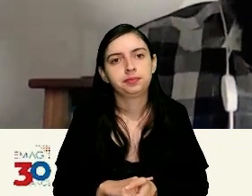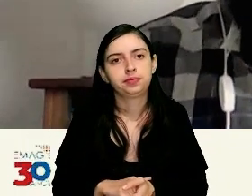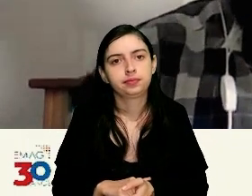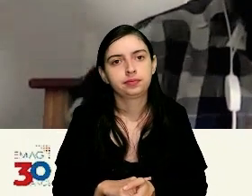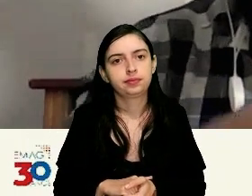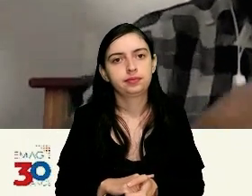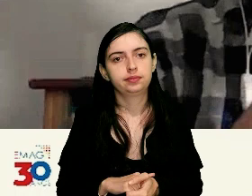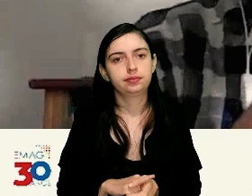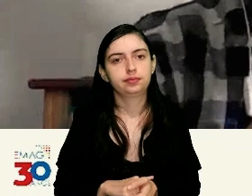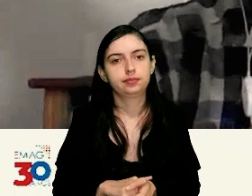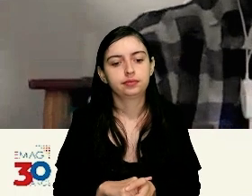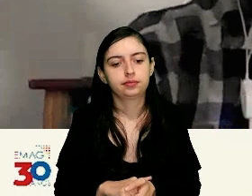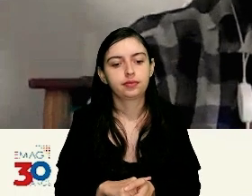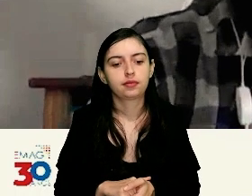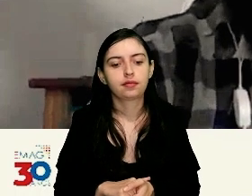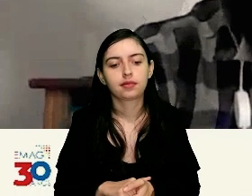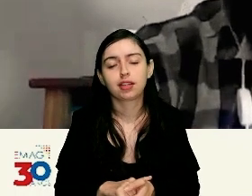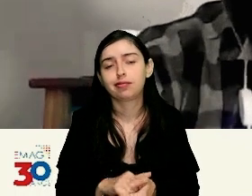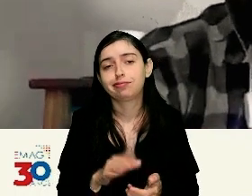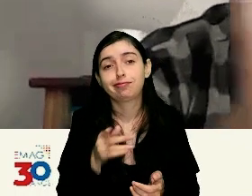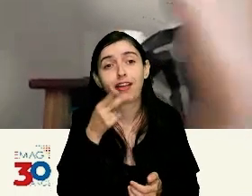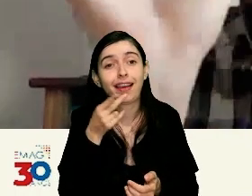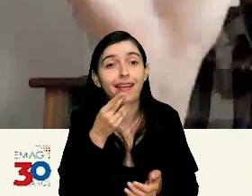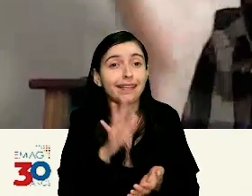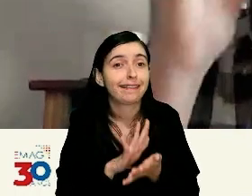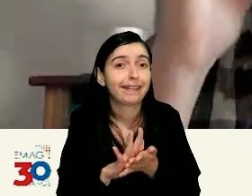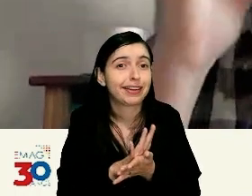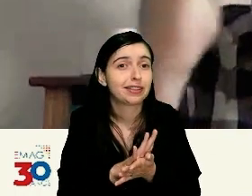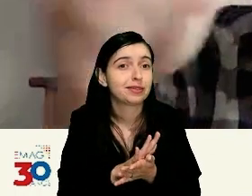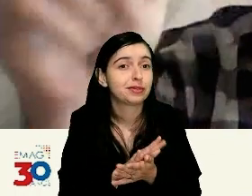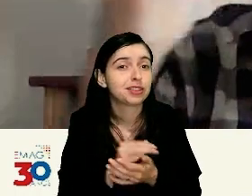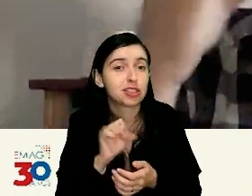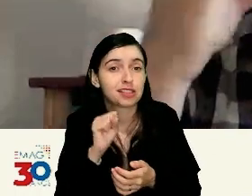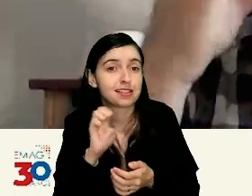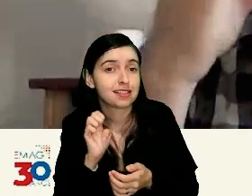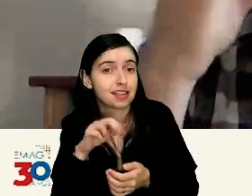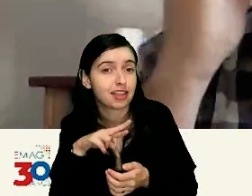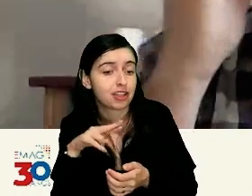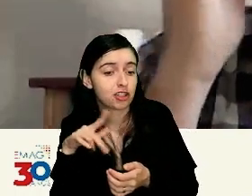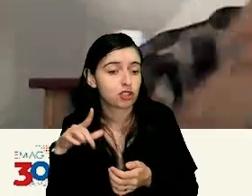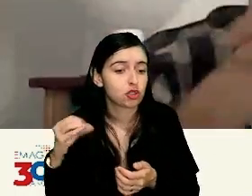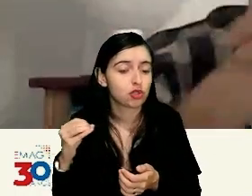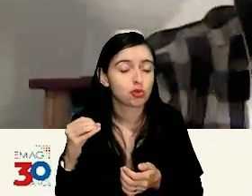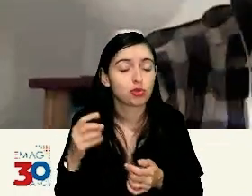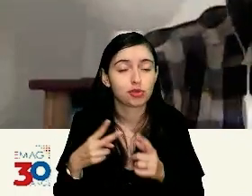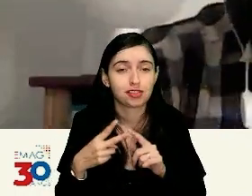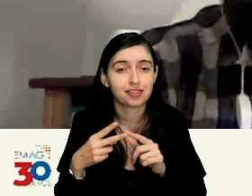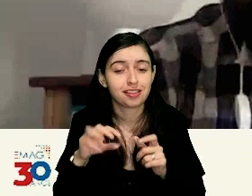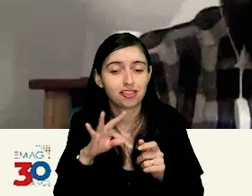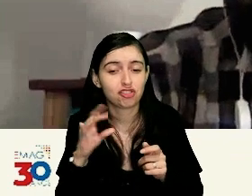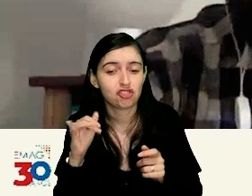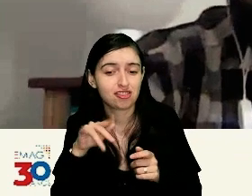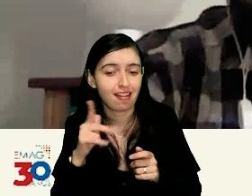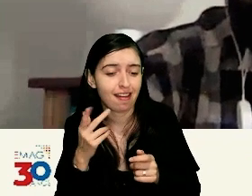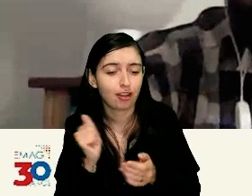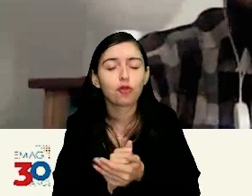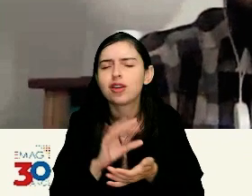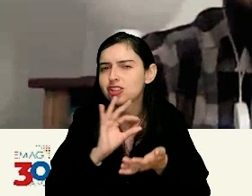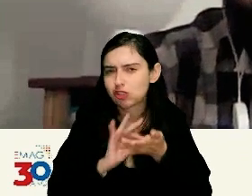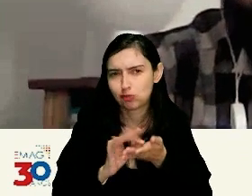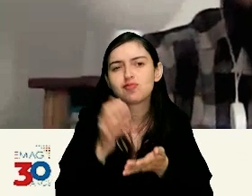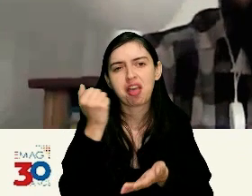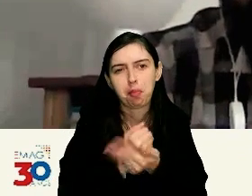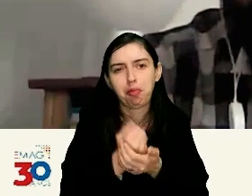Eu nem tenho o que dizer, né? Depois da fala do Sérgio e do Thiago, eu só assino embaixo, só. Acho que é isso. Eu acho que é respeitar